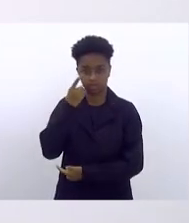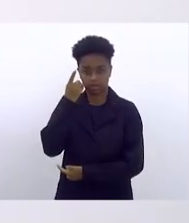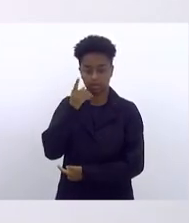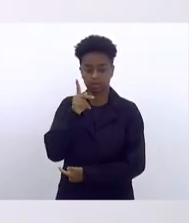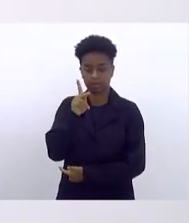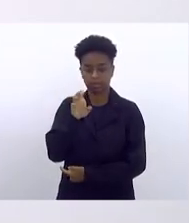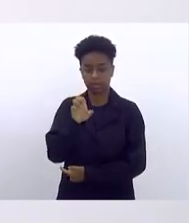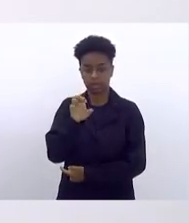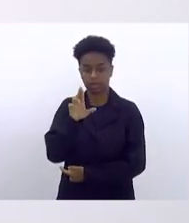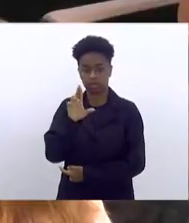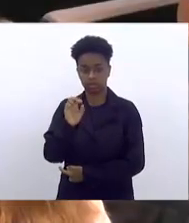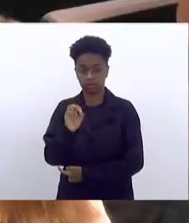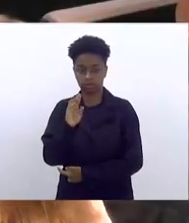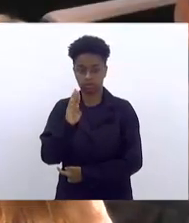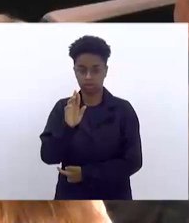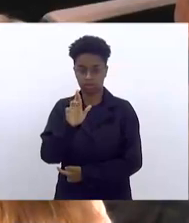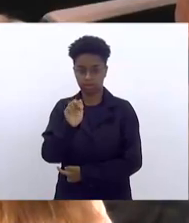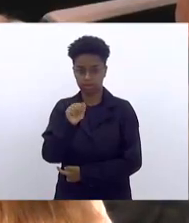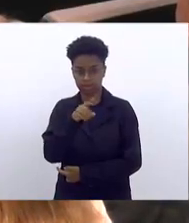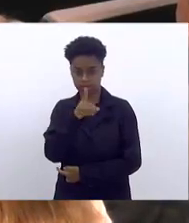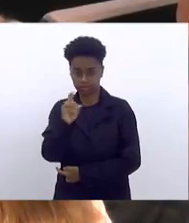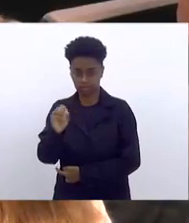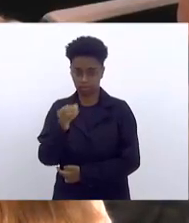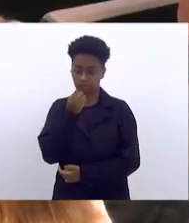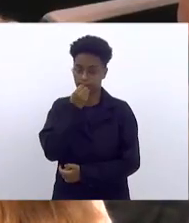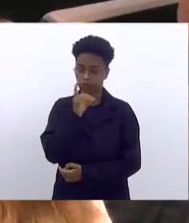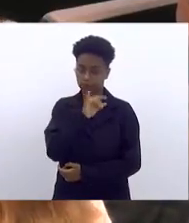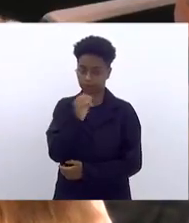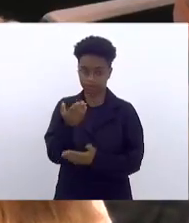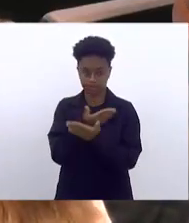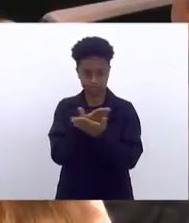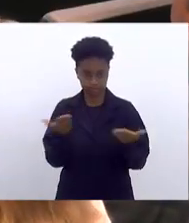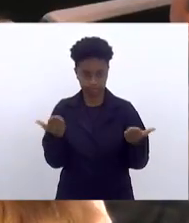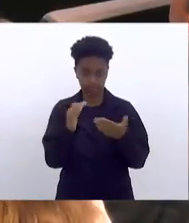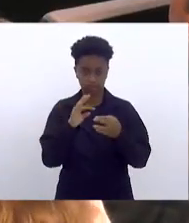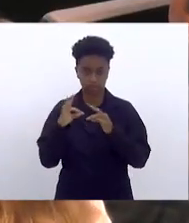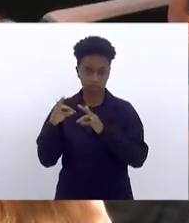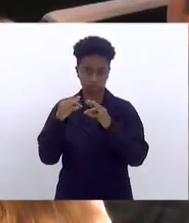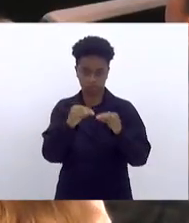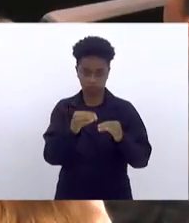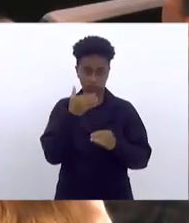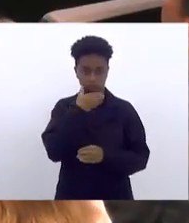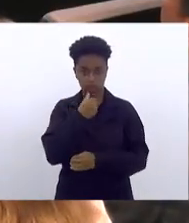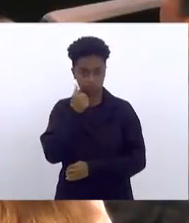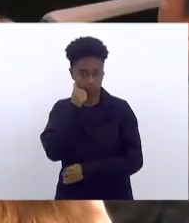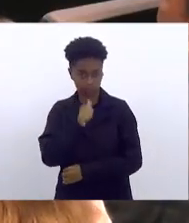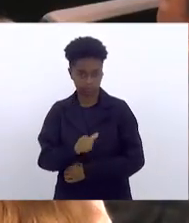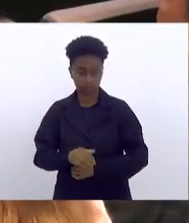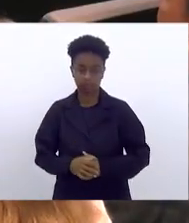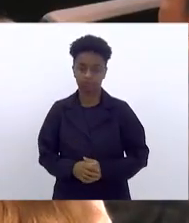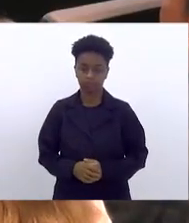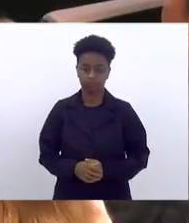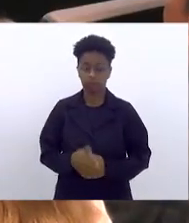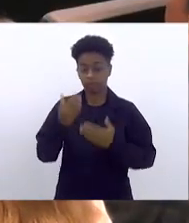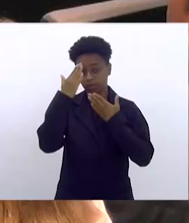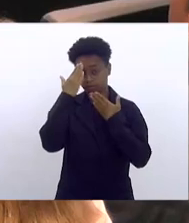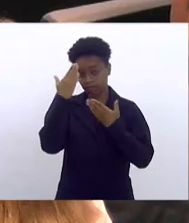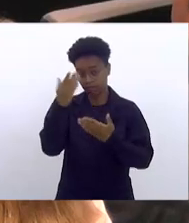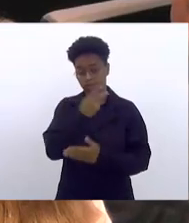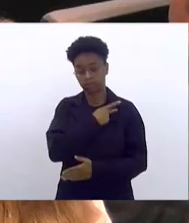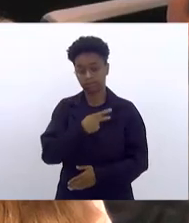Brazão bom dia bom dia a todos e a todas obrigado meu presidente